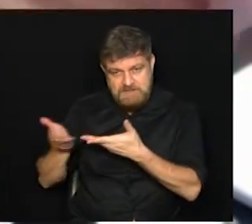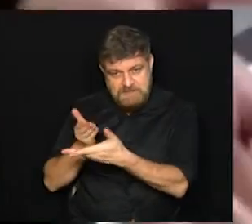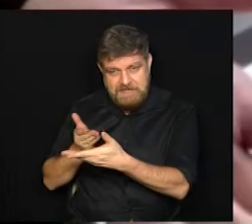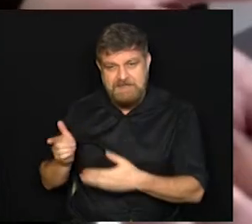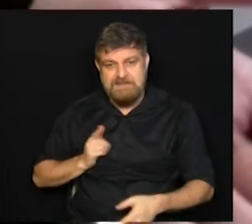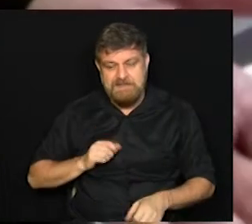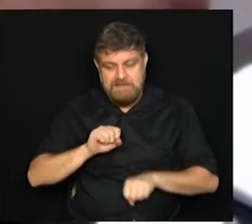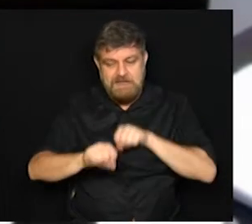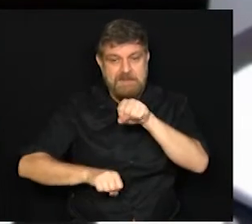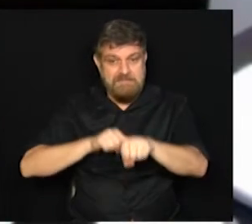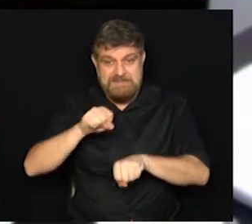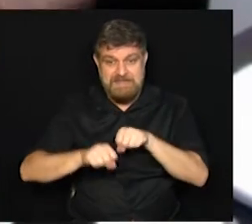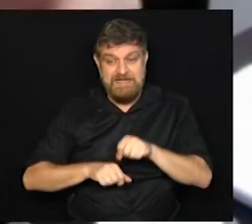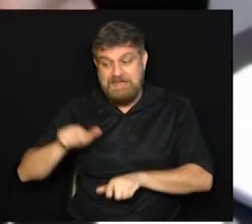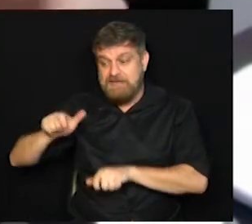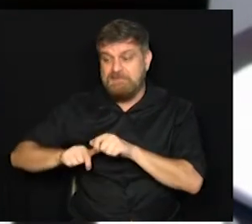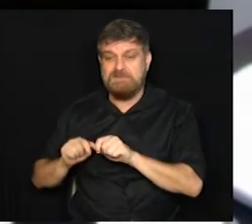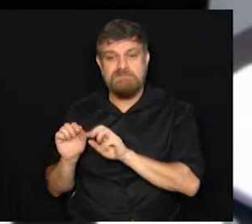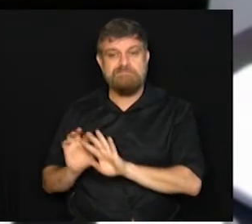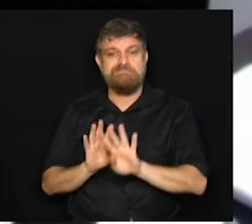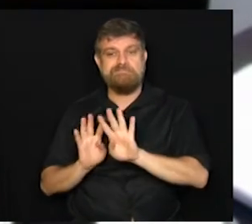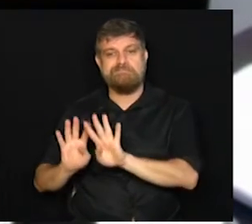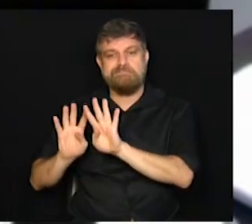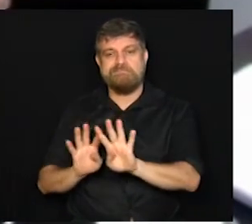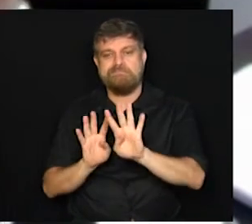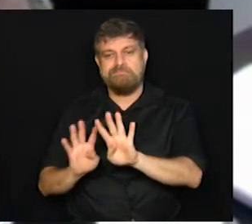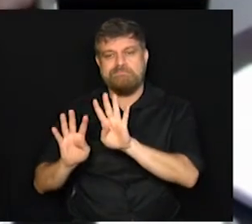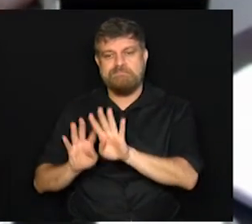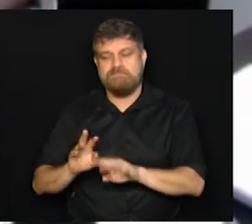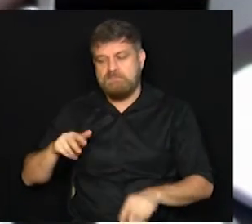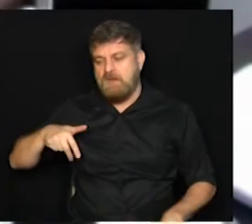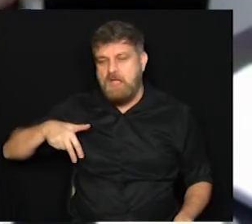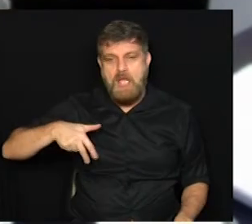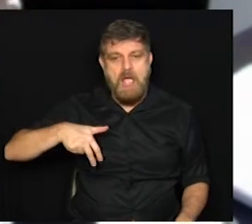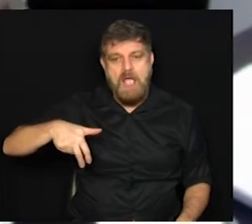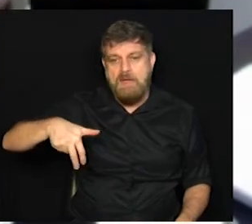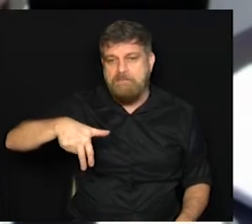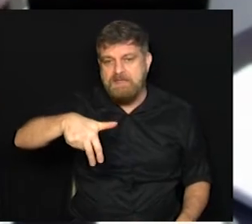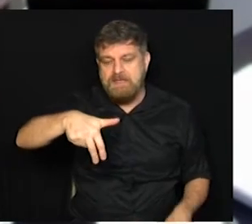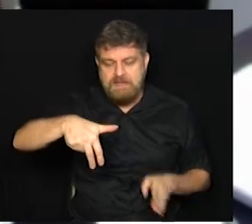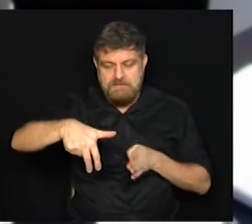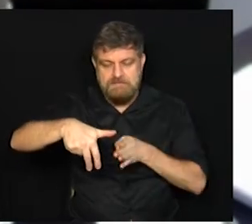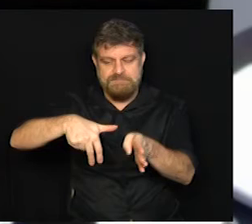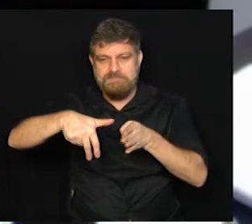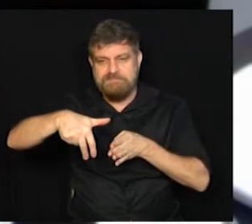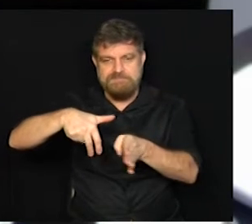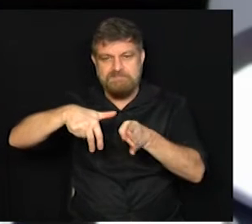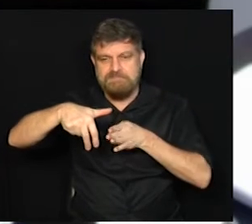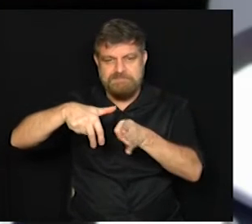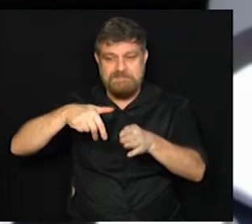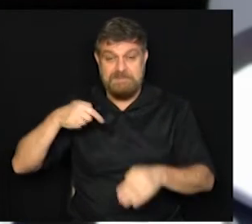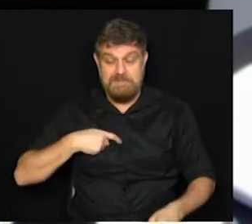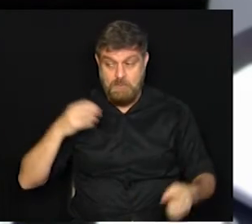com pessoas caminhando, correndo e bicicletas. Então, acho que essa questão da iluminação pública é